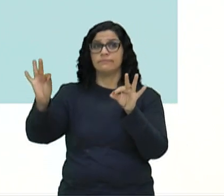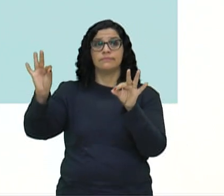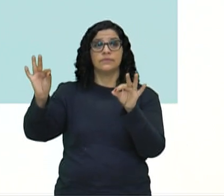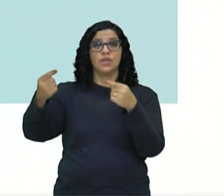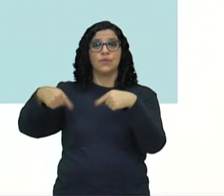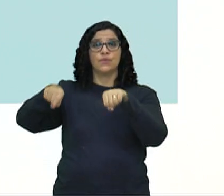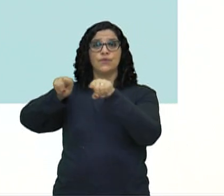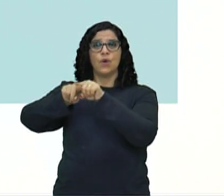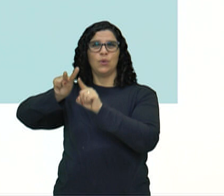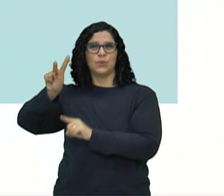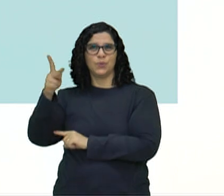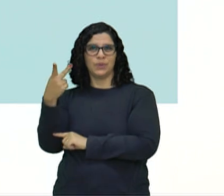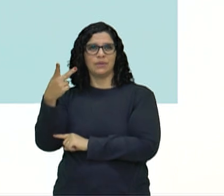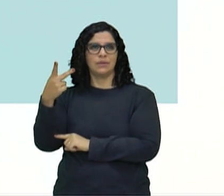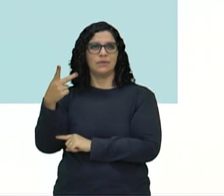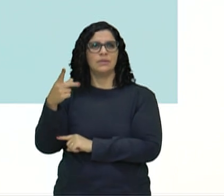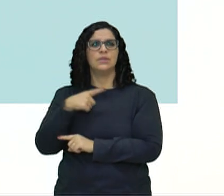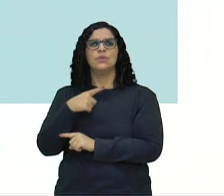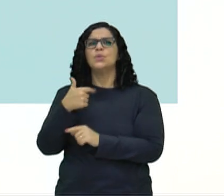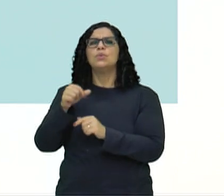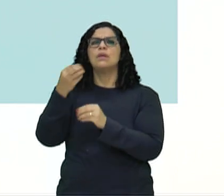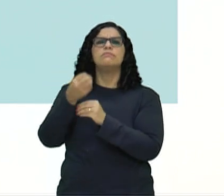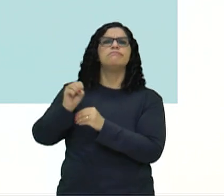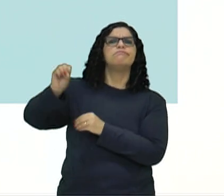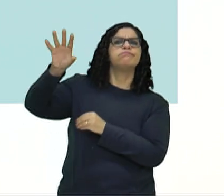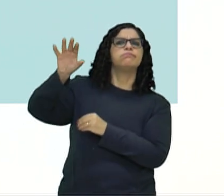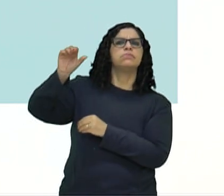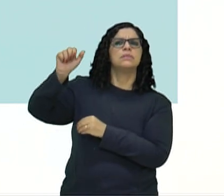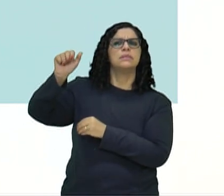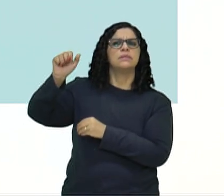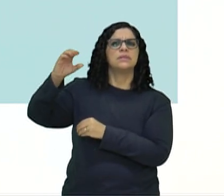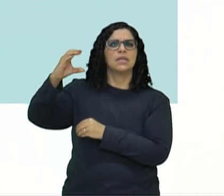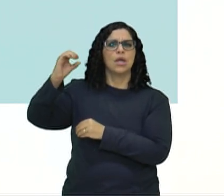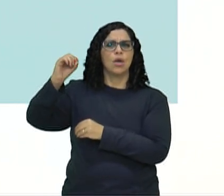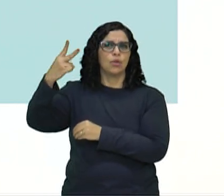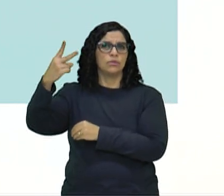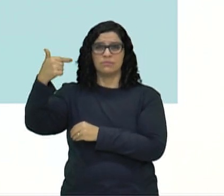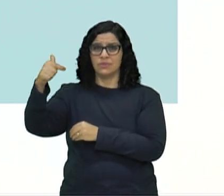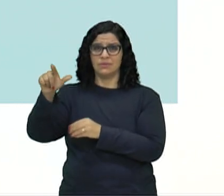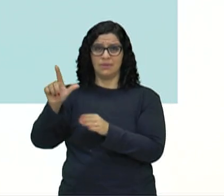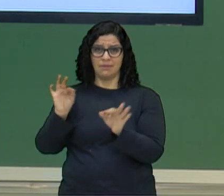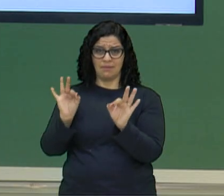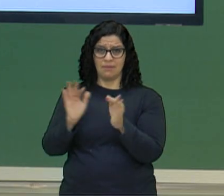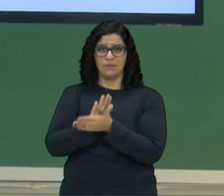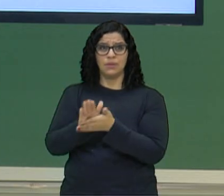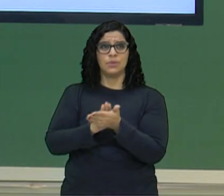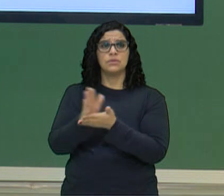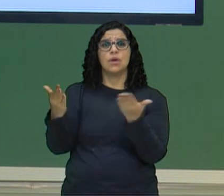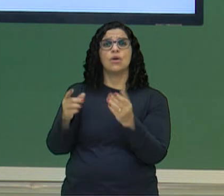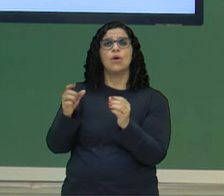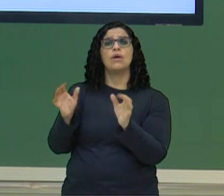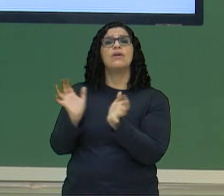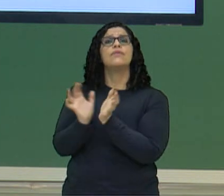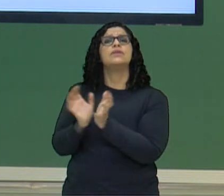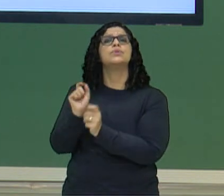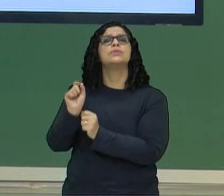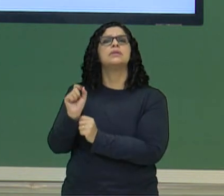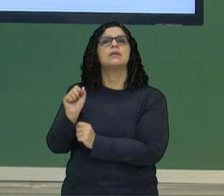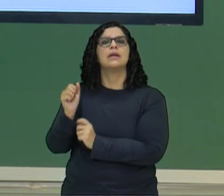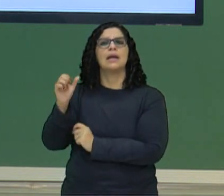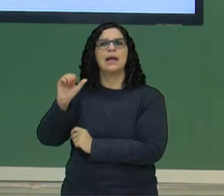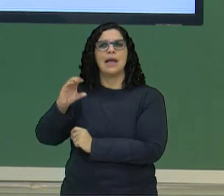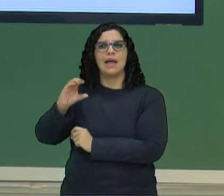os hidrogênios, está vendo que não tem aquela liberação de gás carbônico? Exatamente. E aí a molécula formada é o ácido